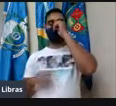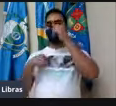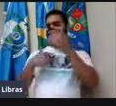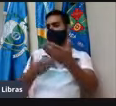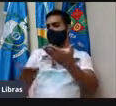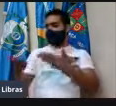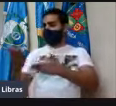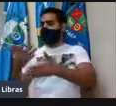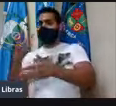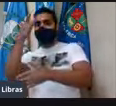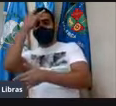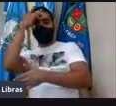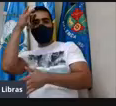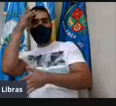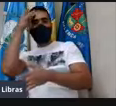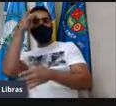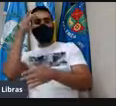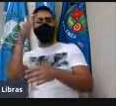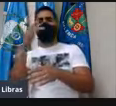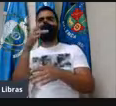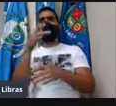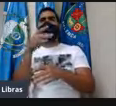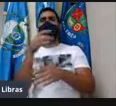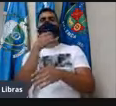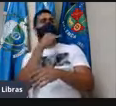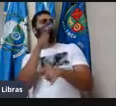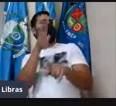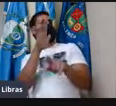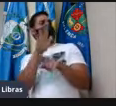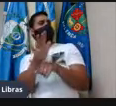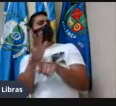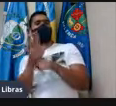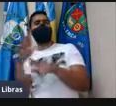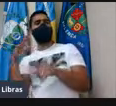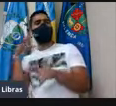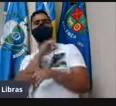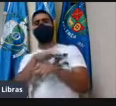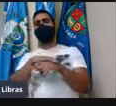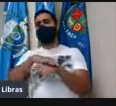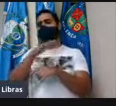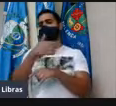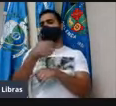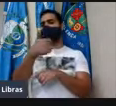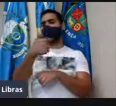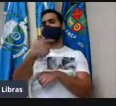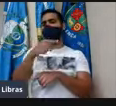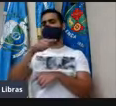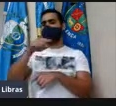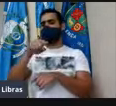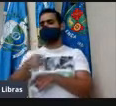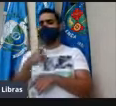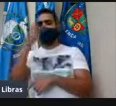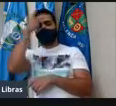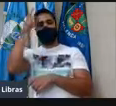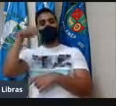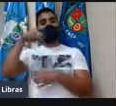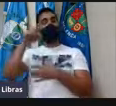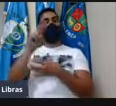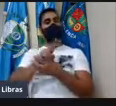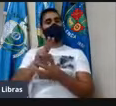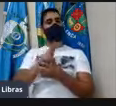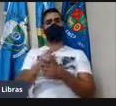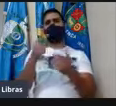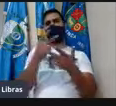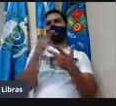em vulnerabilidade, a questão do auxílio emergencial para mais de 17 mil valencianos. Não é